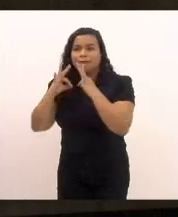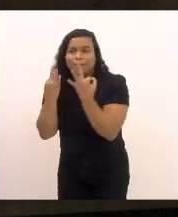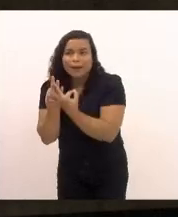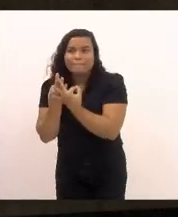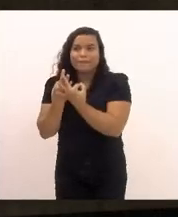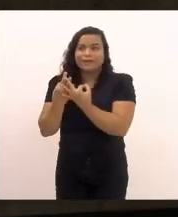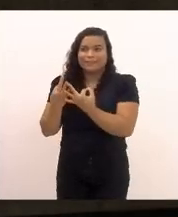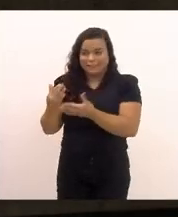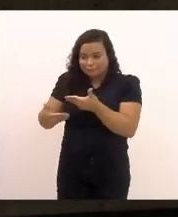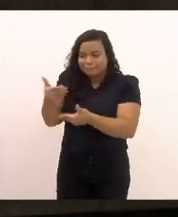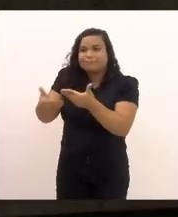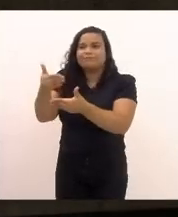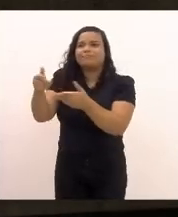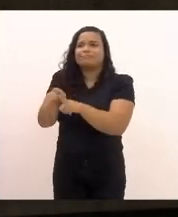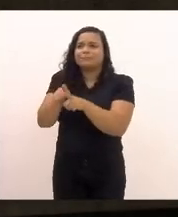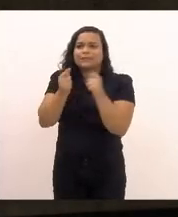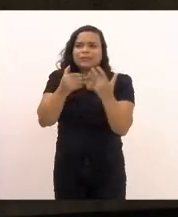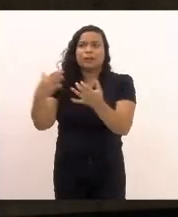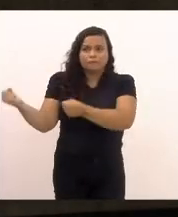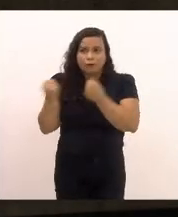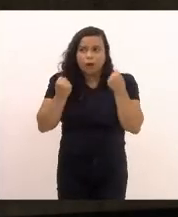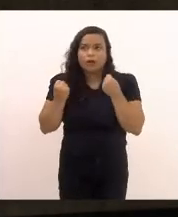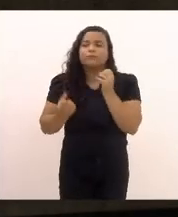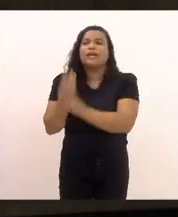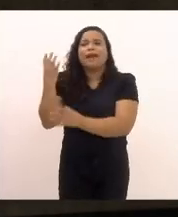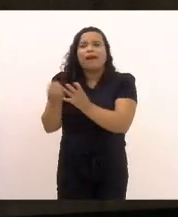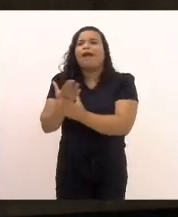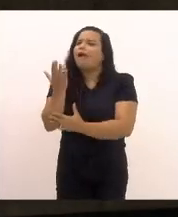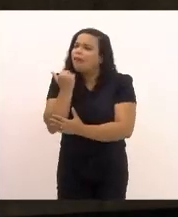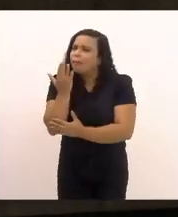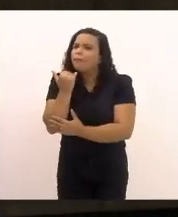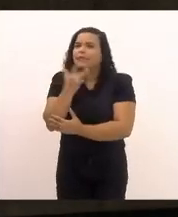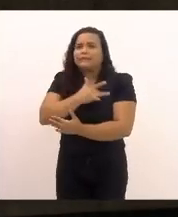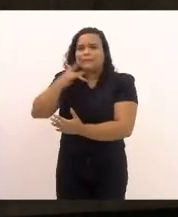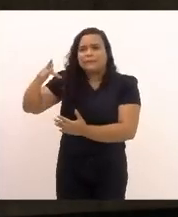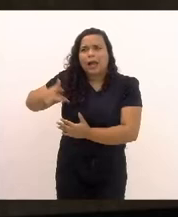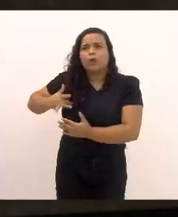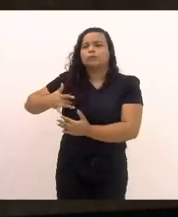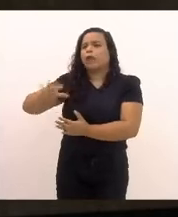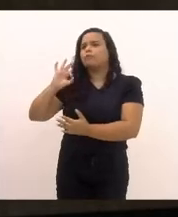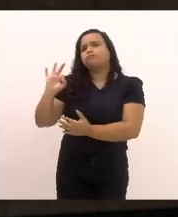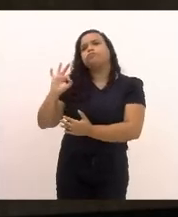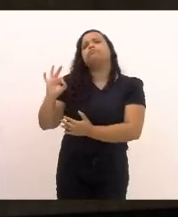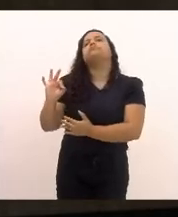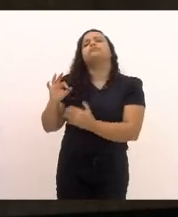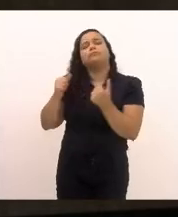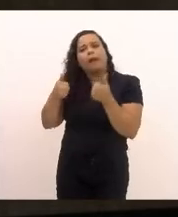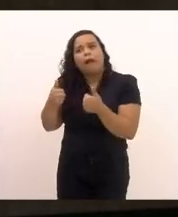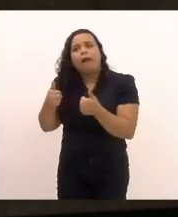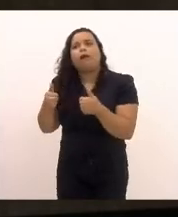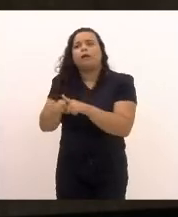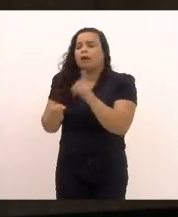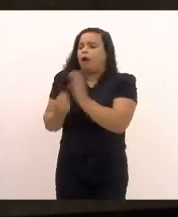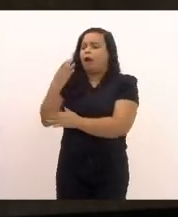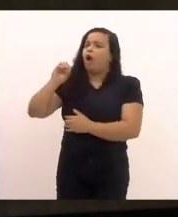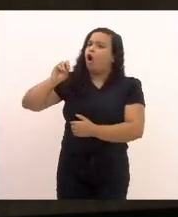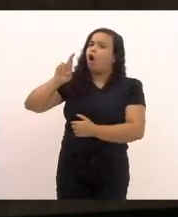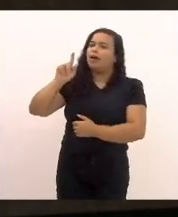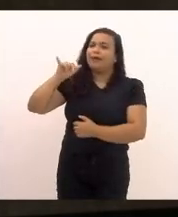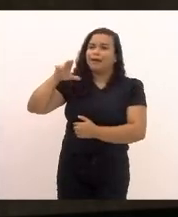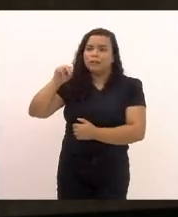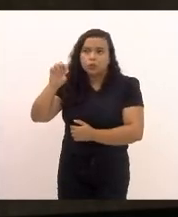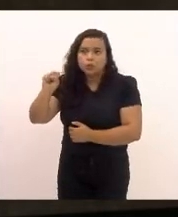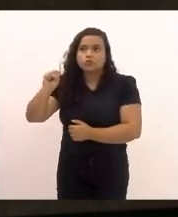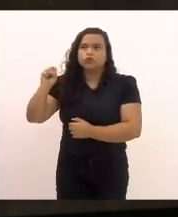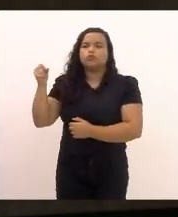familiar, fortalecer a produção de alimentos saudáveis, da agroecologia, da produção de orgânicos, que se articula